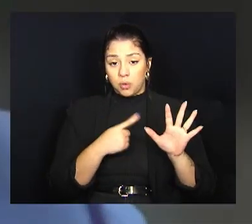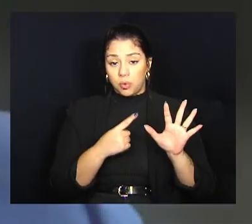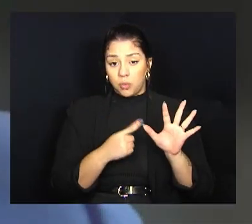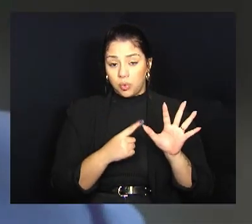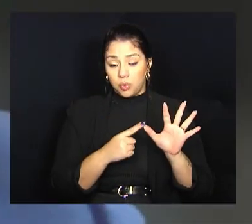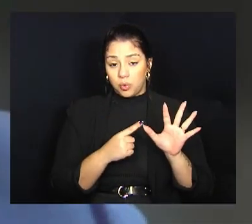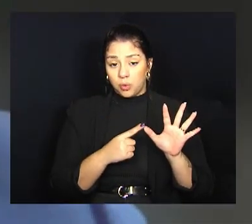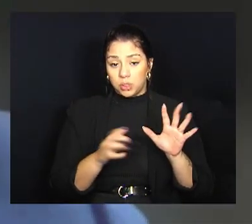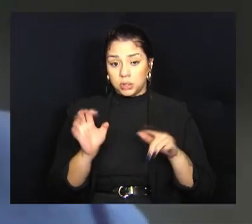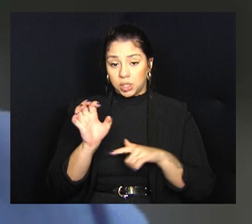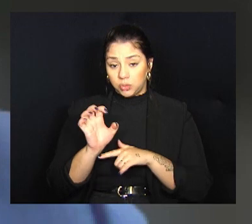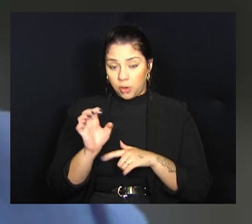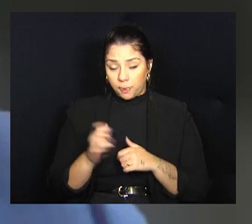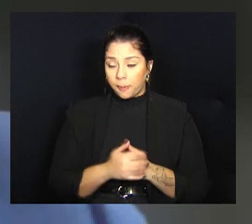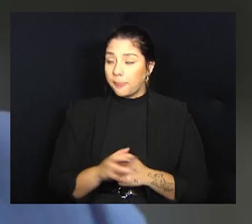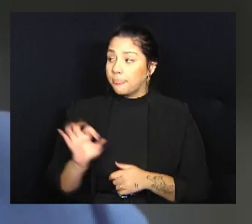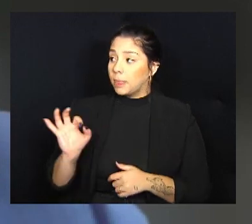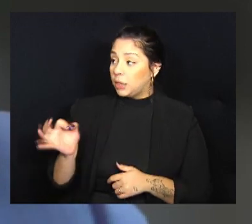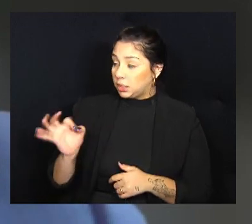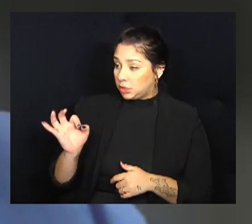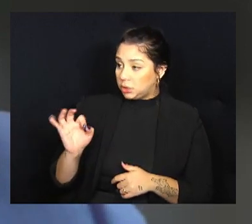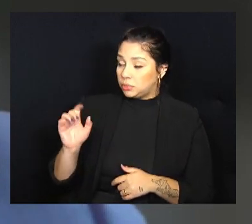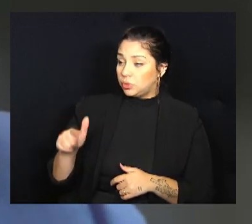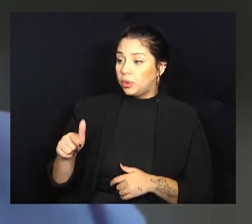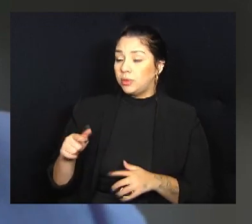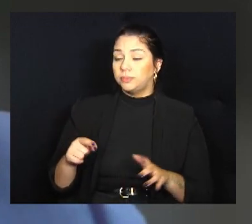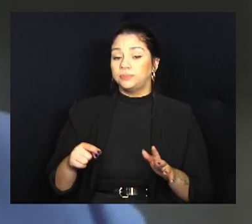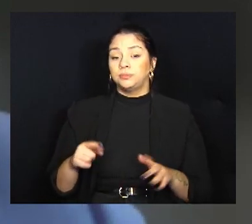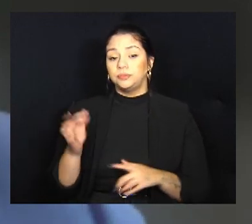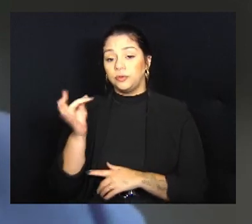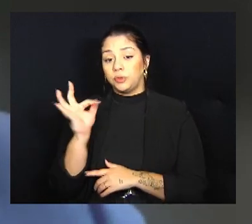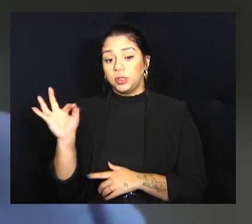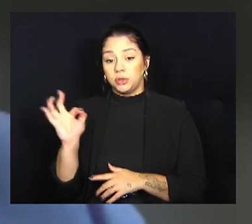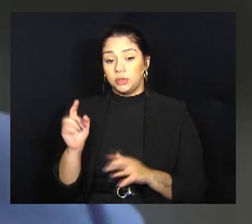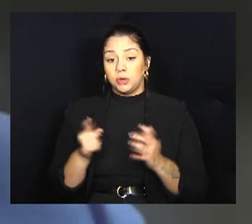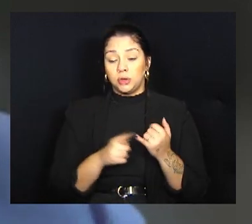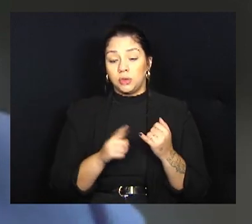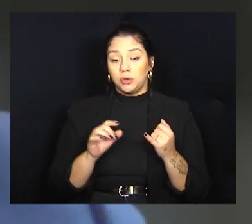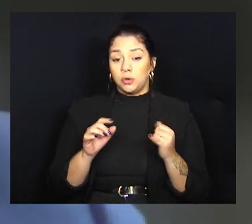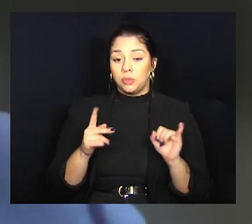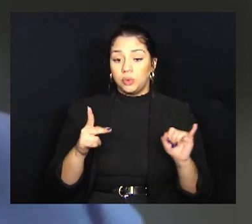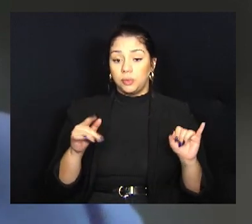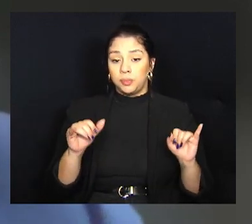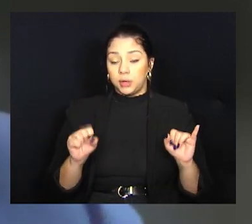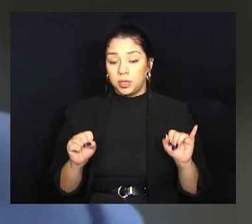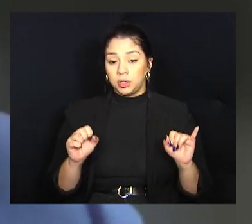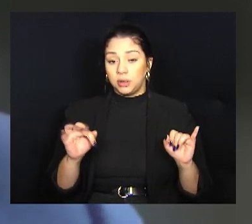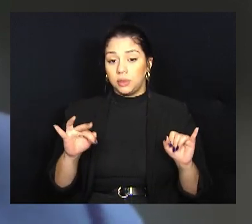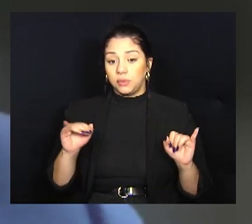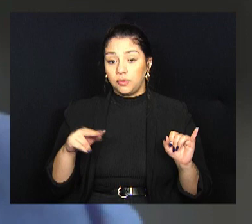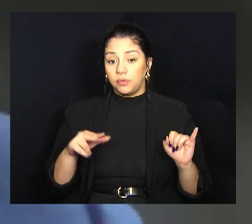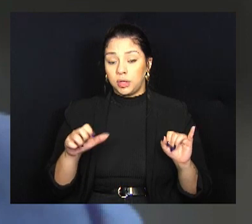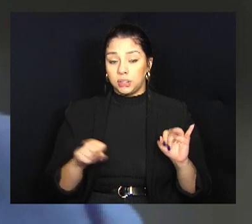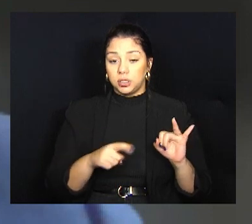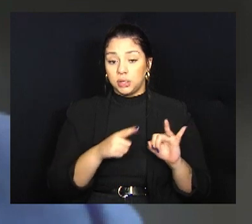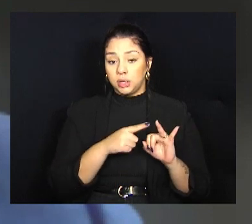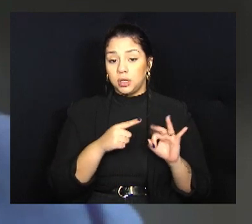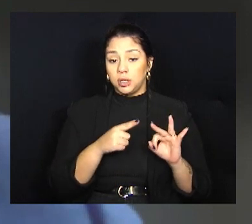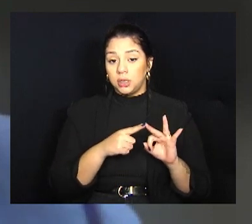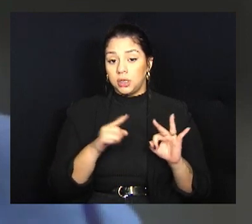bens e serviços de âmbito federal busca extinguir o PIS, COFINS e o IPI, enquanto o imposto